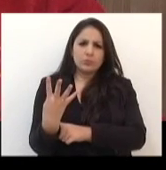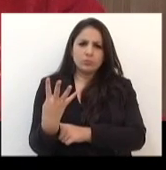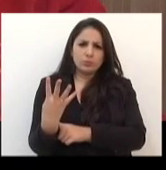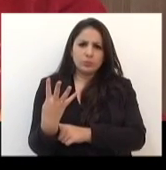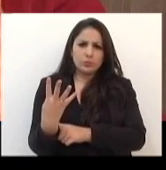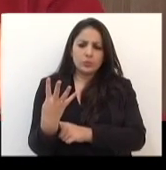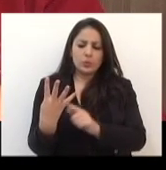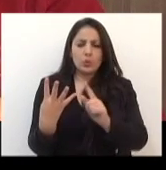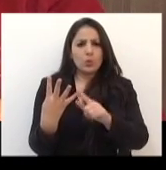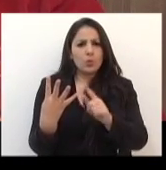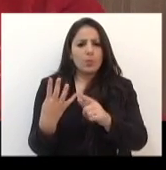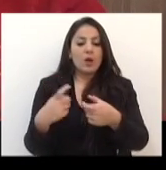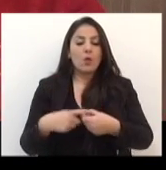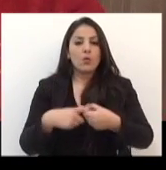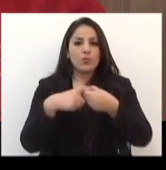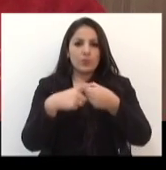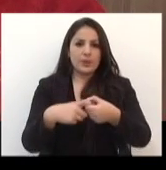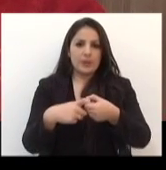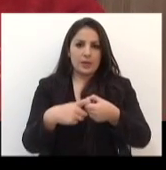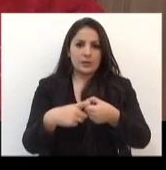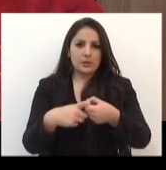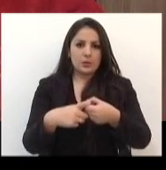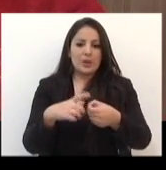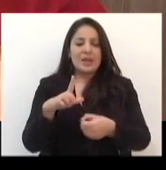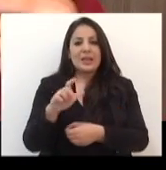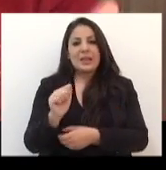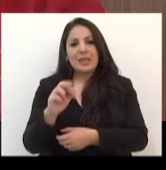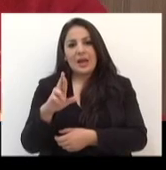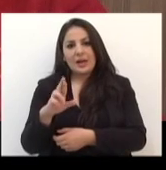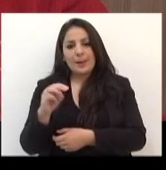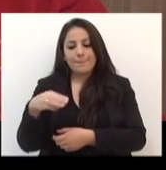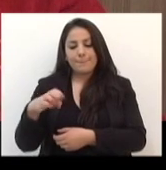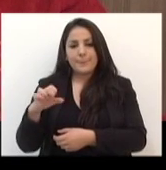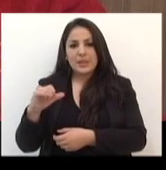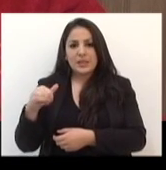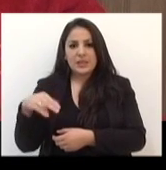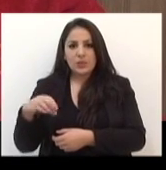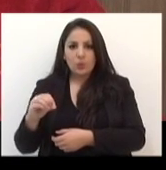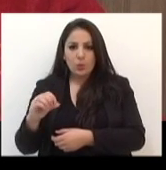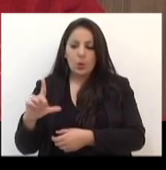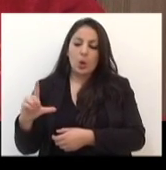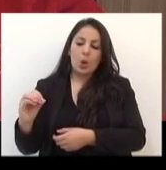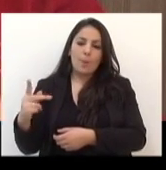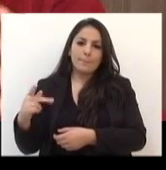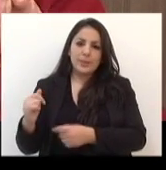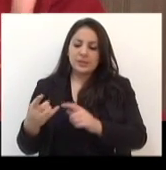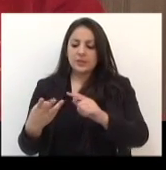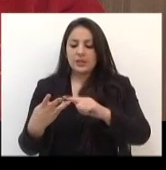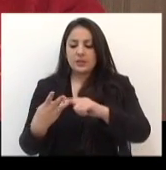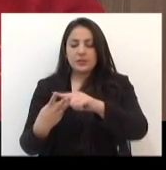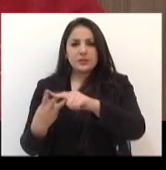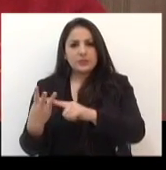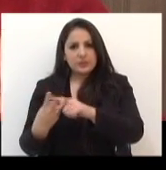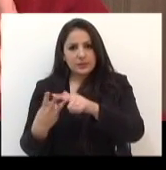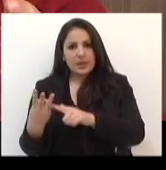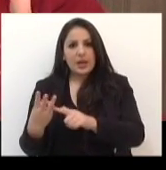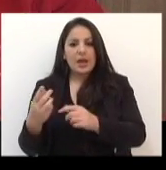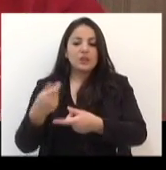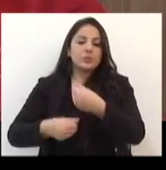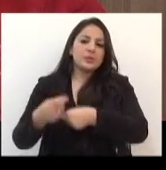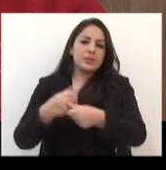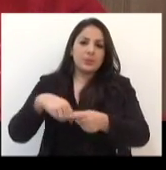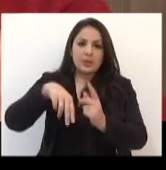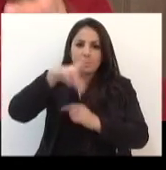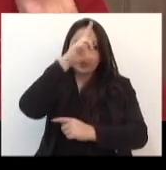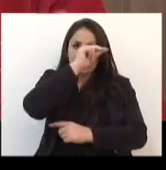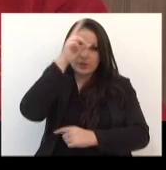casas, né, sendo uma conveniada, que é o Lar Mineiro Lopes, e as demais que são administradas pela Prefeitura. Casa Roberto Zanata, Herbert